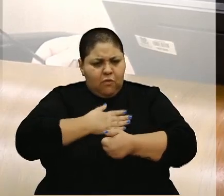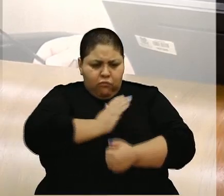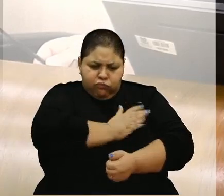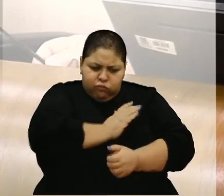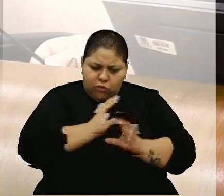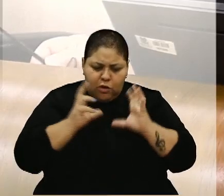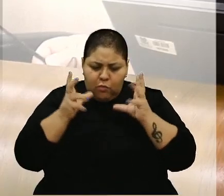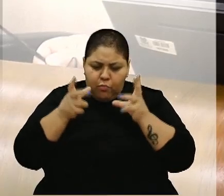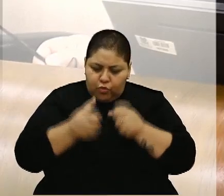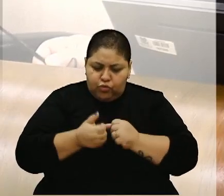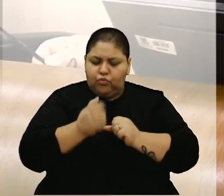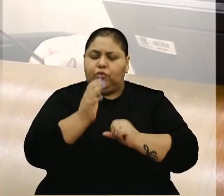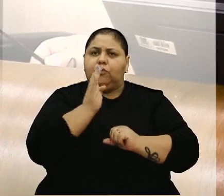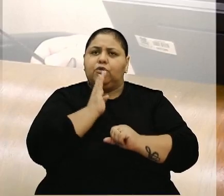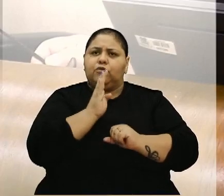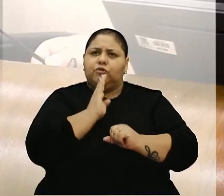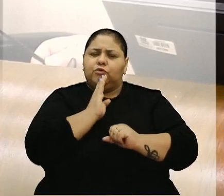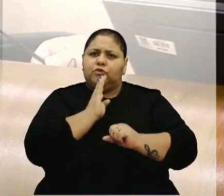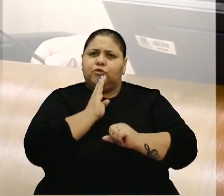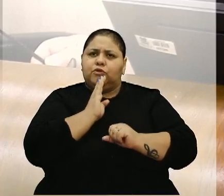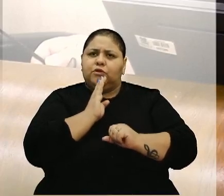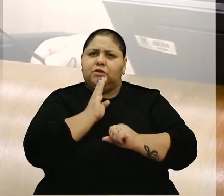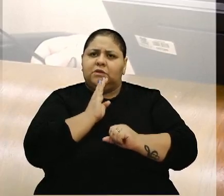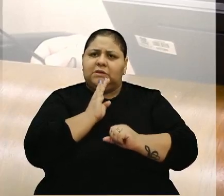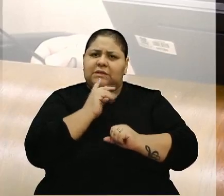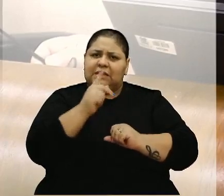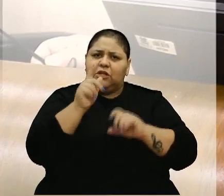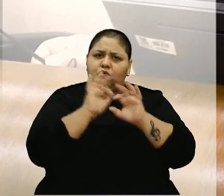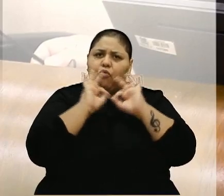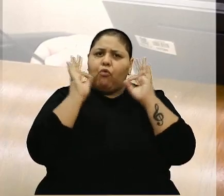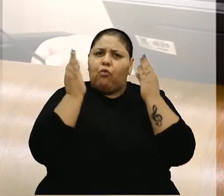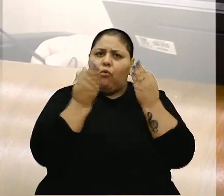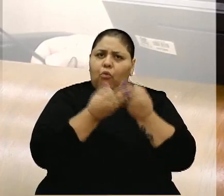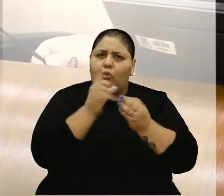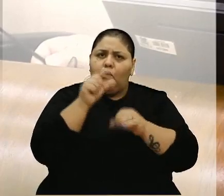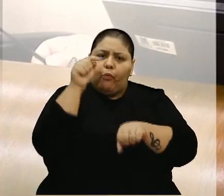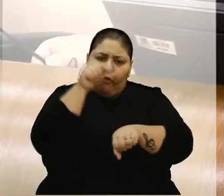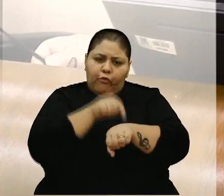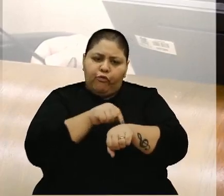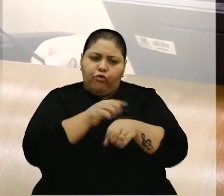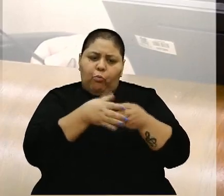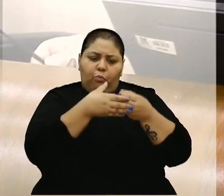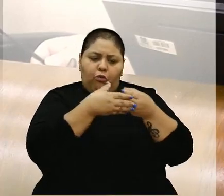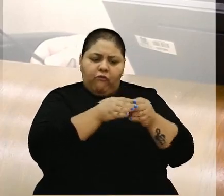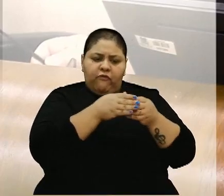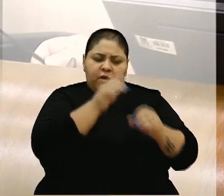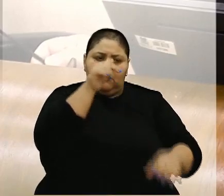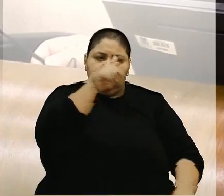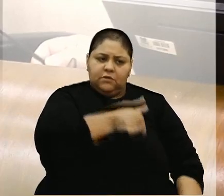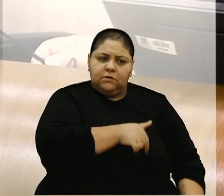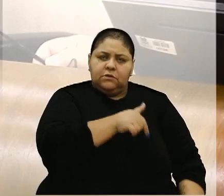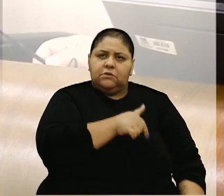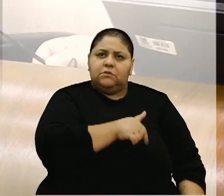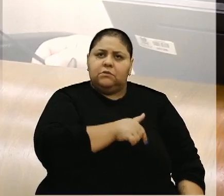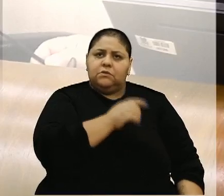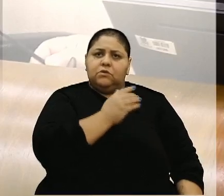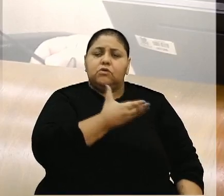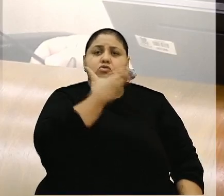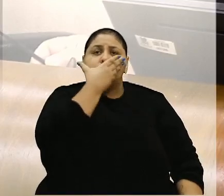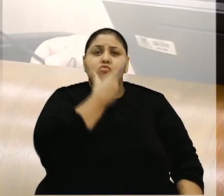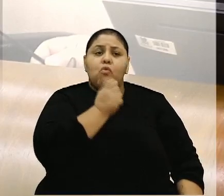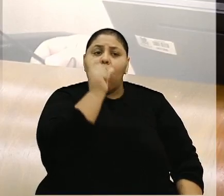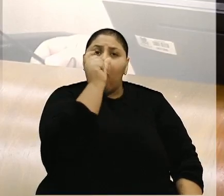tudo aquilo que conheci da tua família, o pouco tempo que convivemos aqui, por o senhor ser um homem de palavra quando